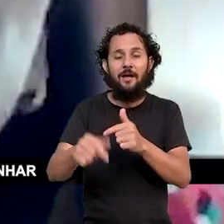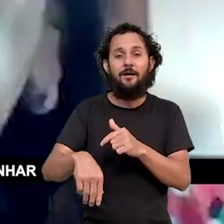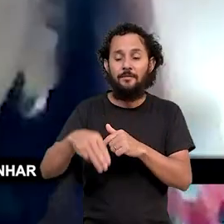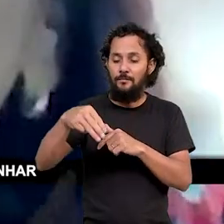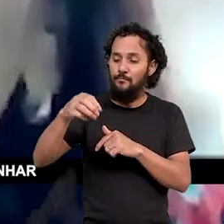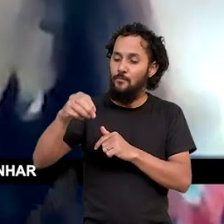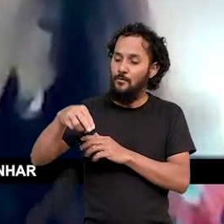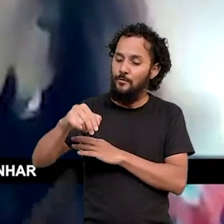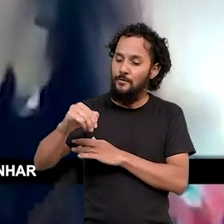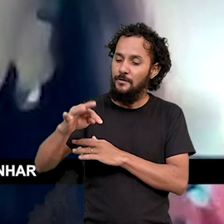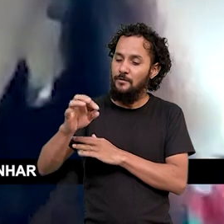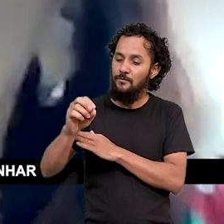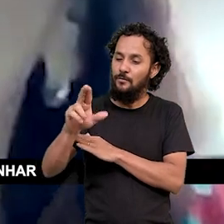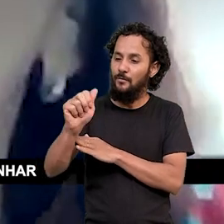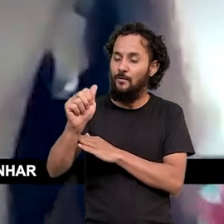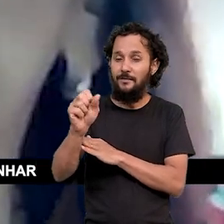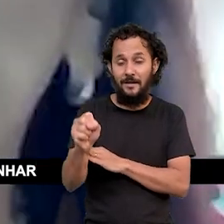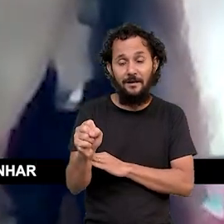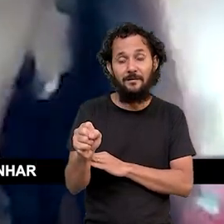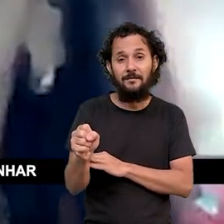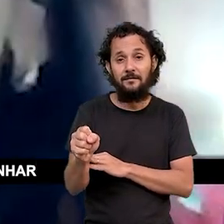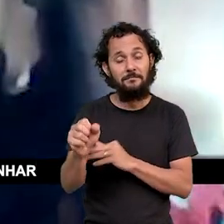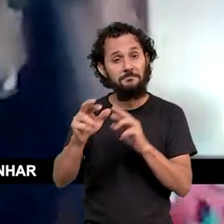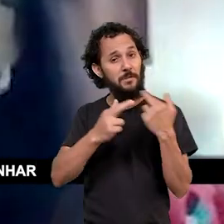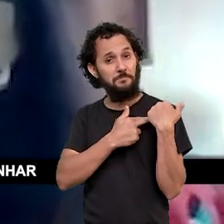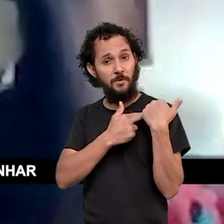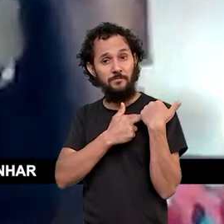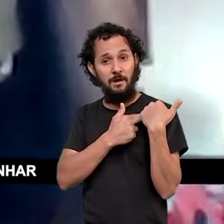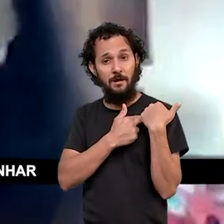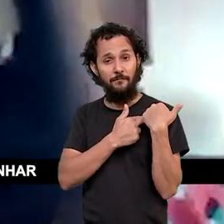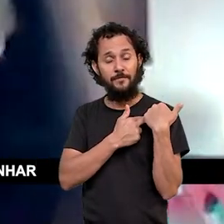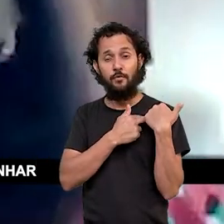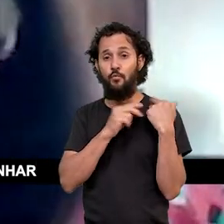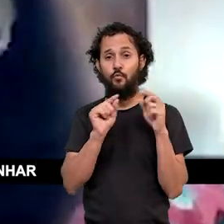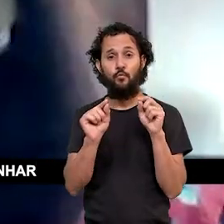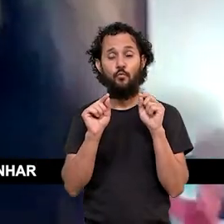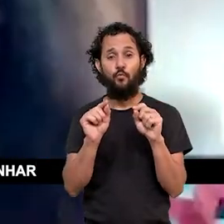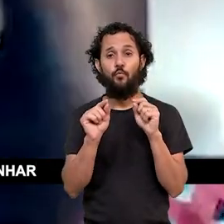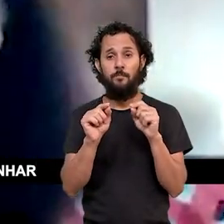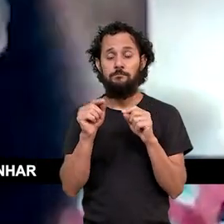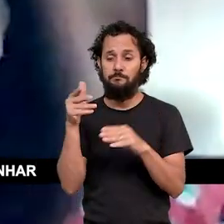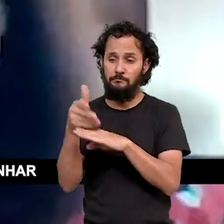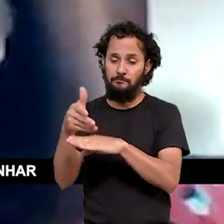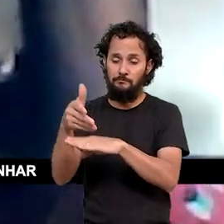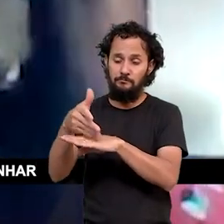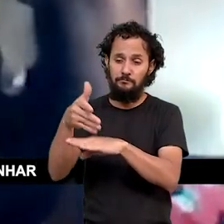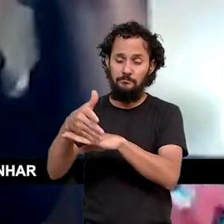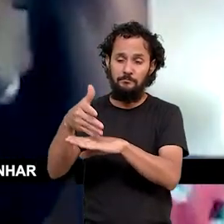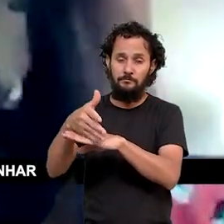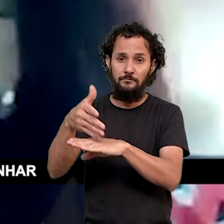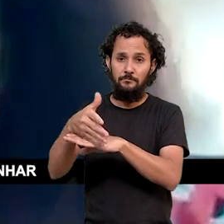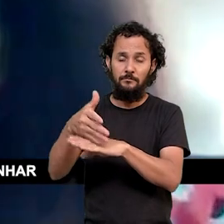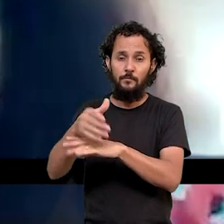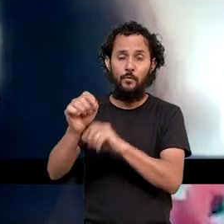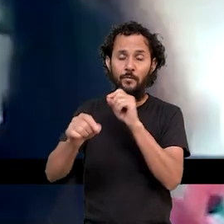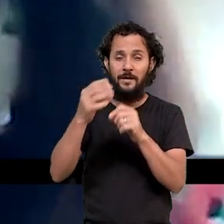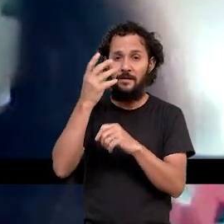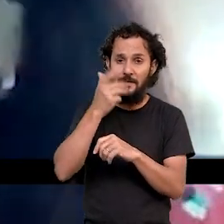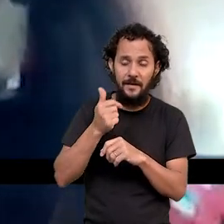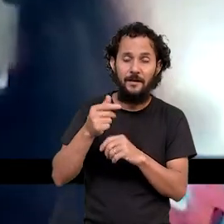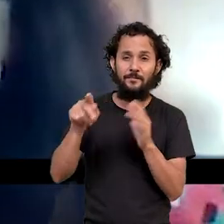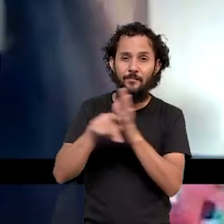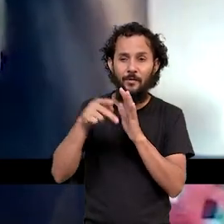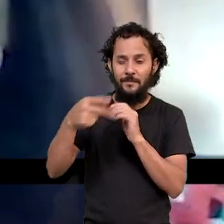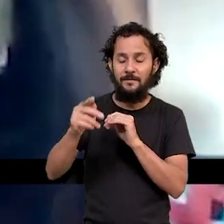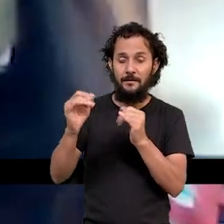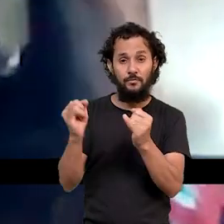chamadas monitoras foram responsáveis por frequentar ou acompanhar as crianças